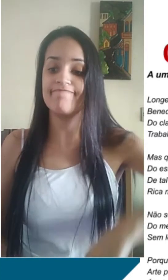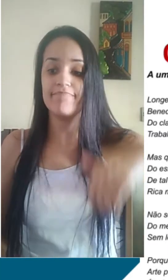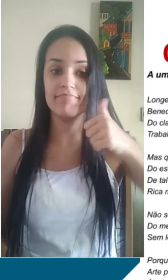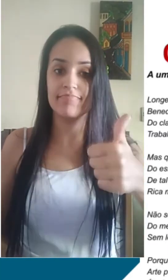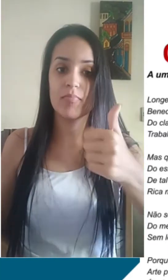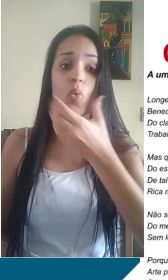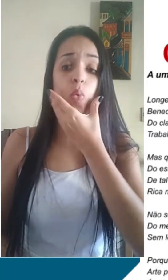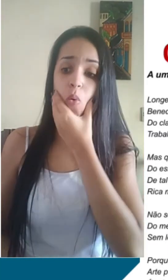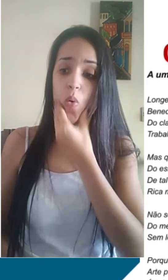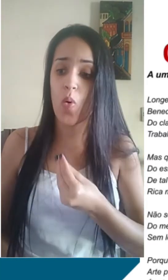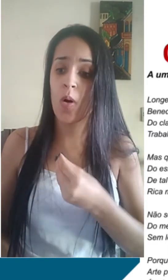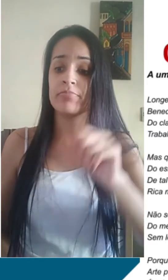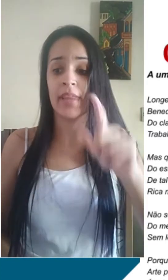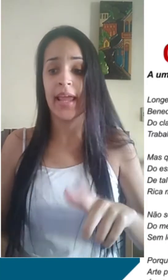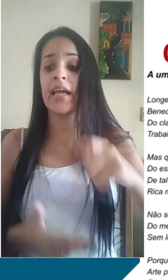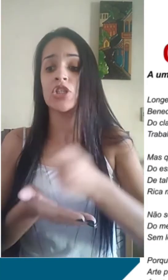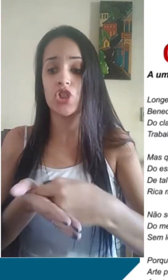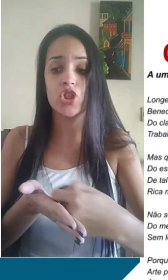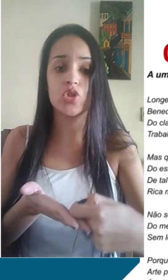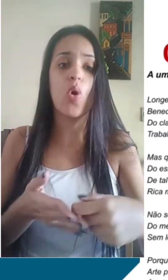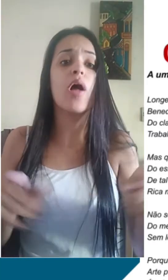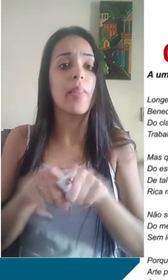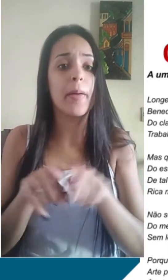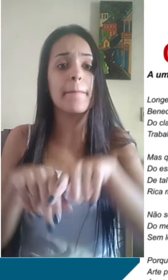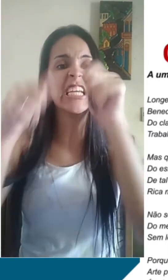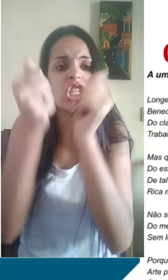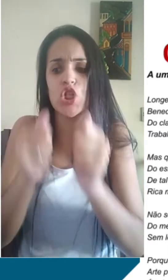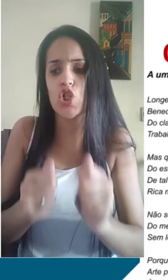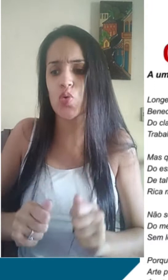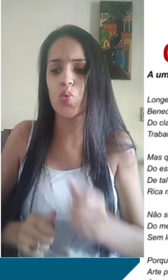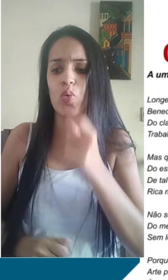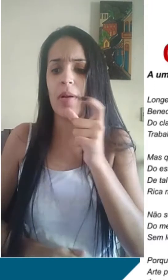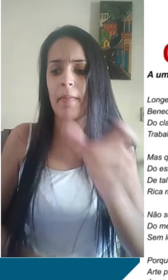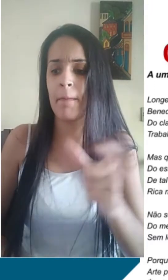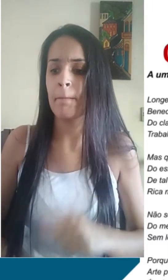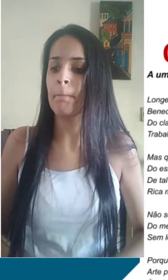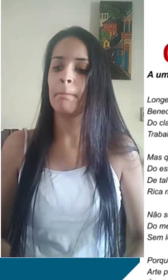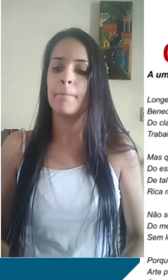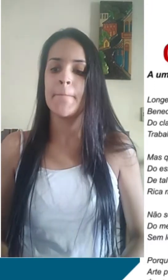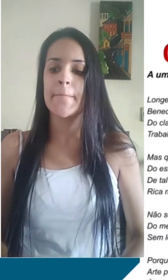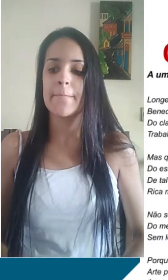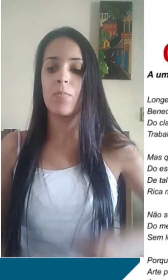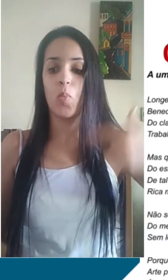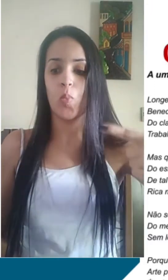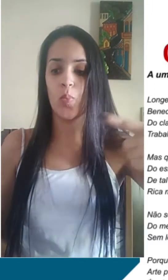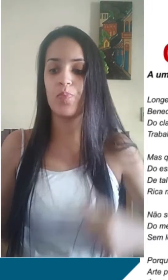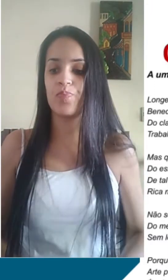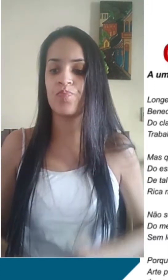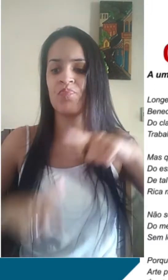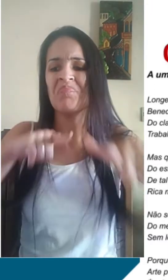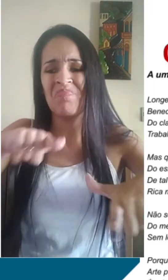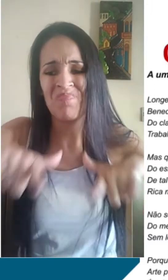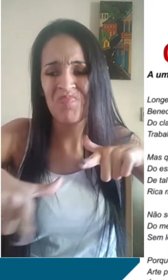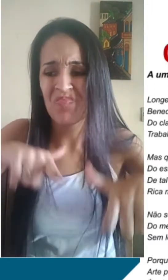de limar tem como resultado não só um templo grego, mas também a própria construção do soneto.